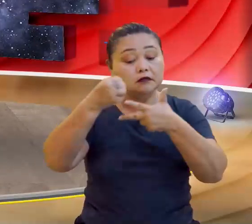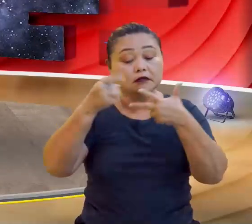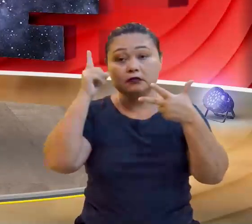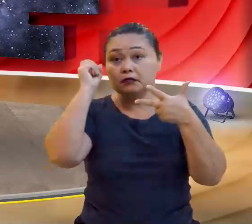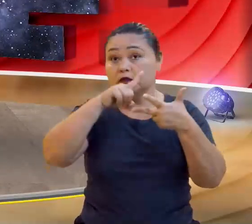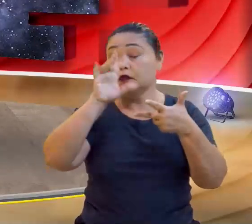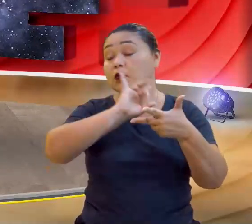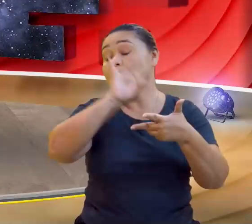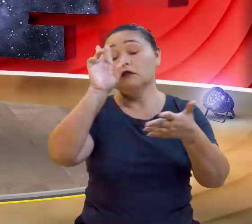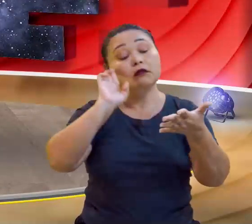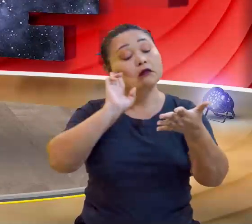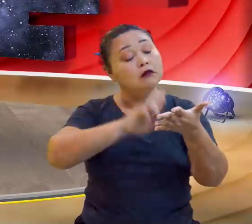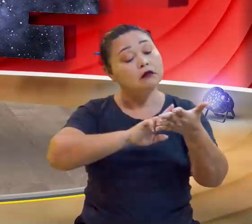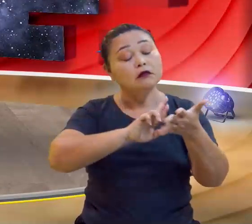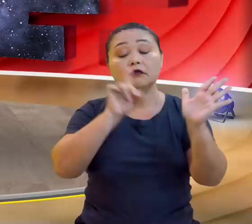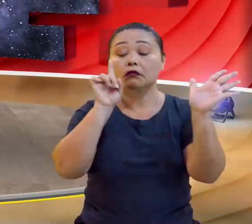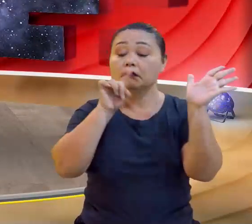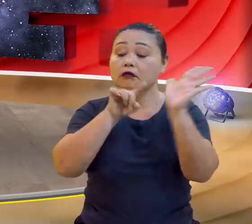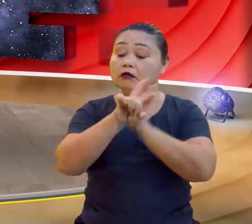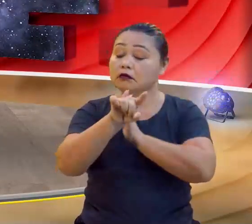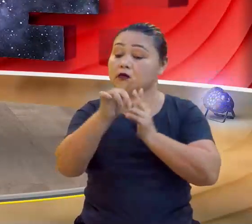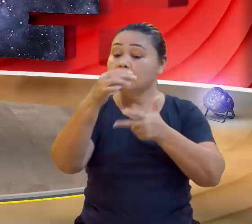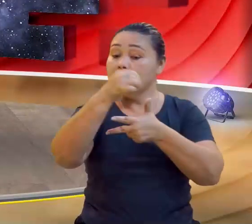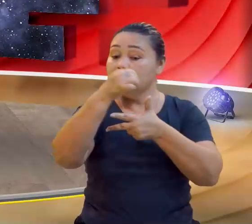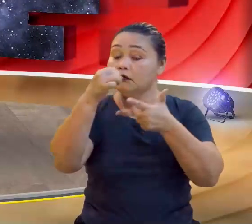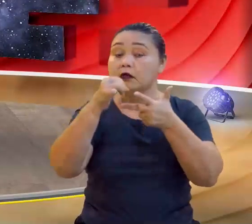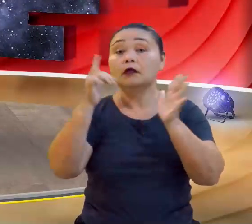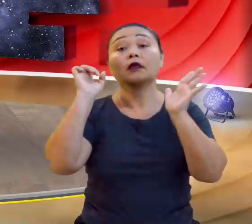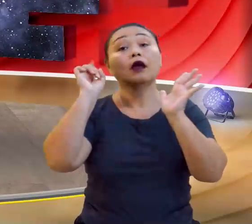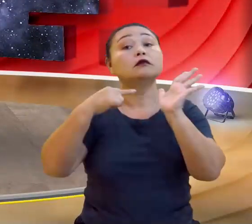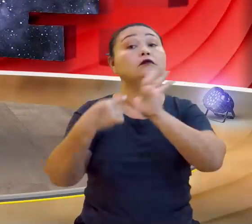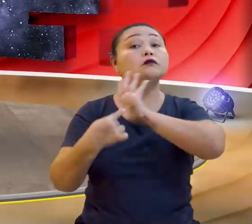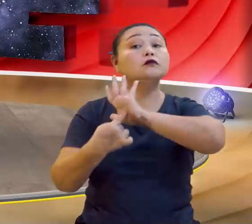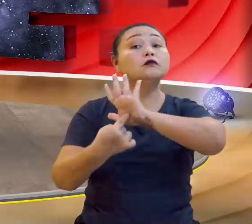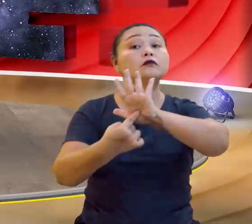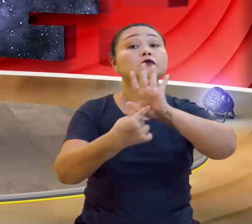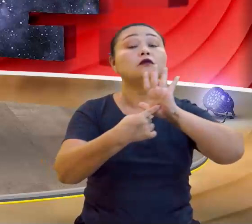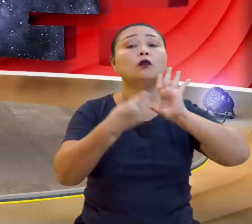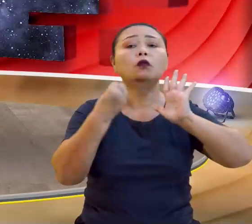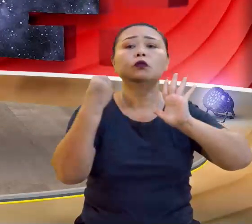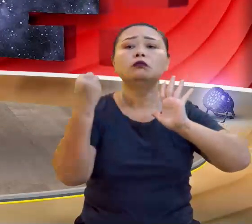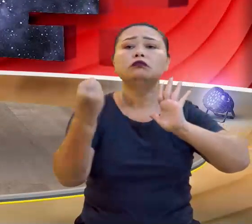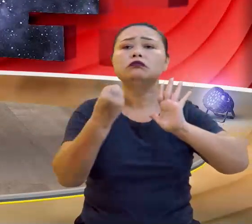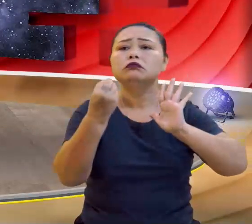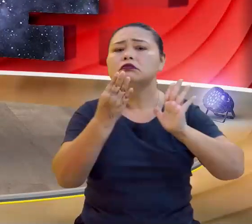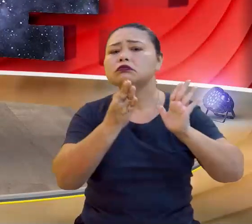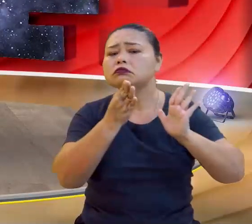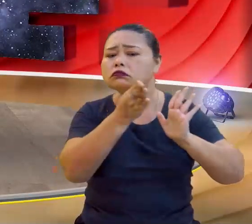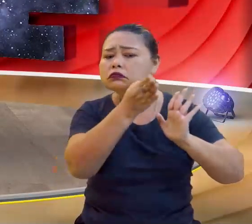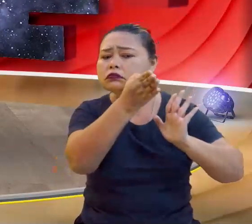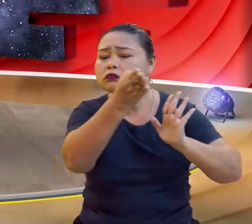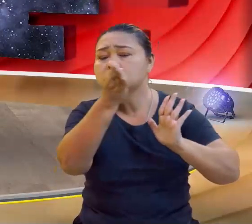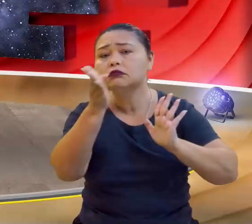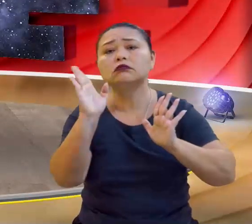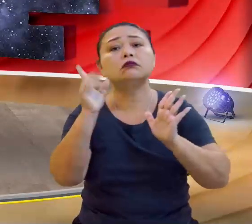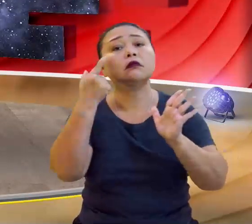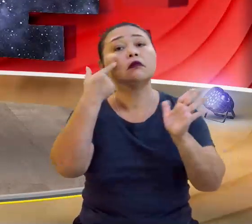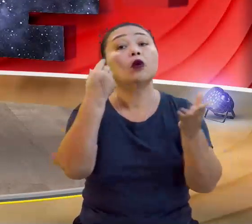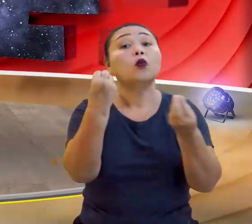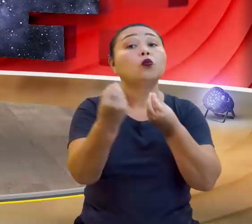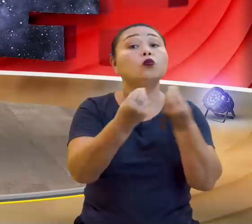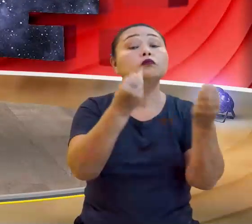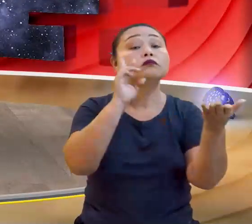resolver a questão do Enem, é mostrar como caminhar sem se aperrear com as questões do Enem, porque não